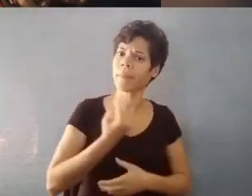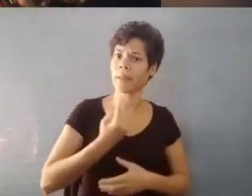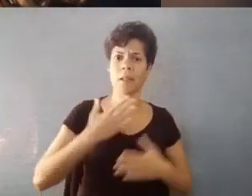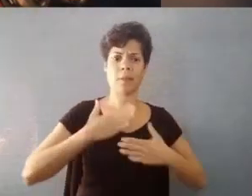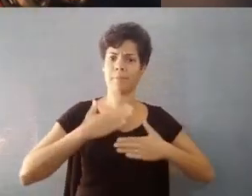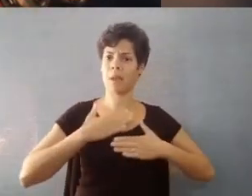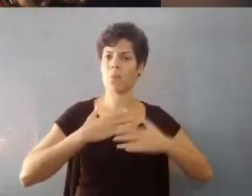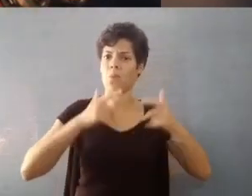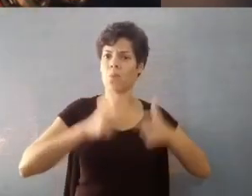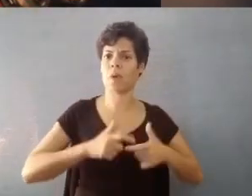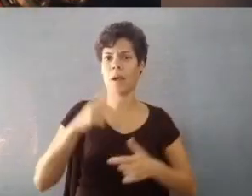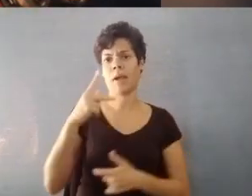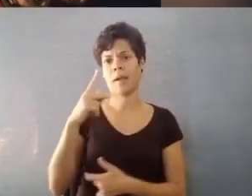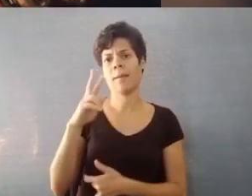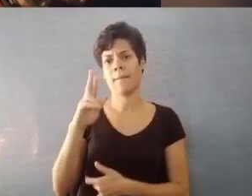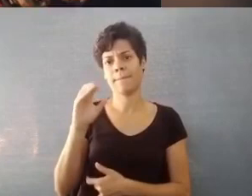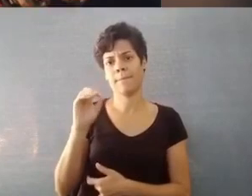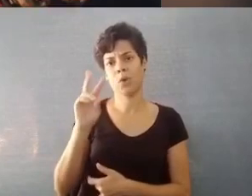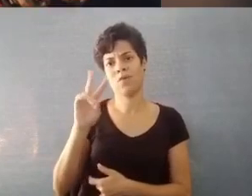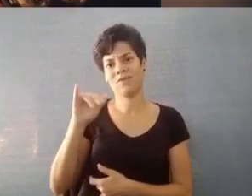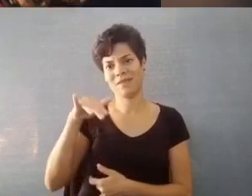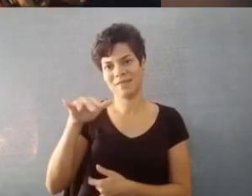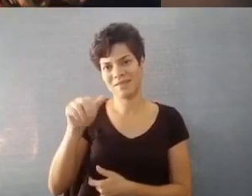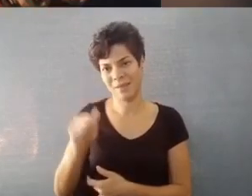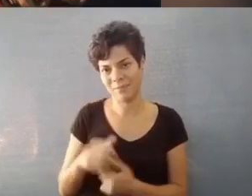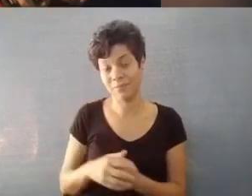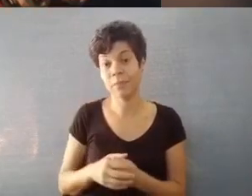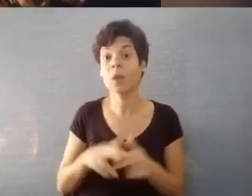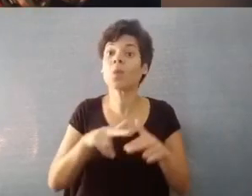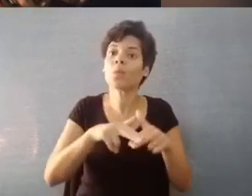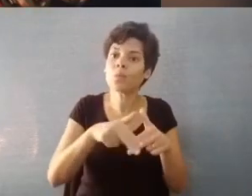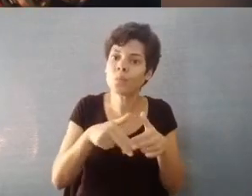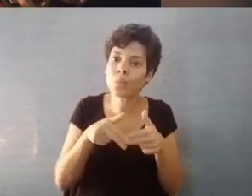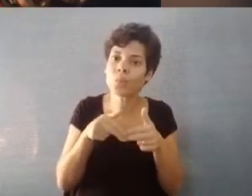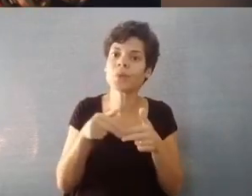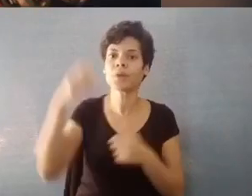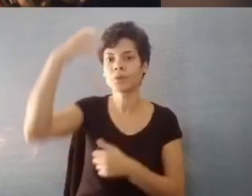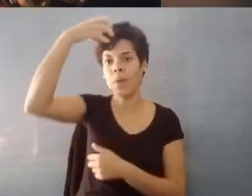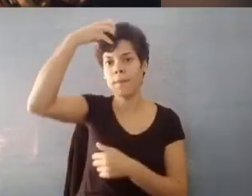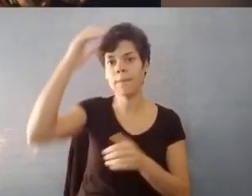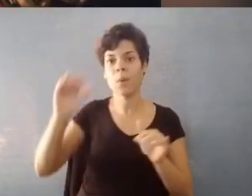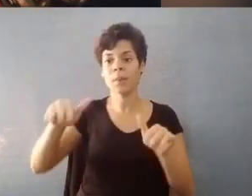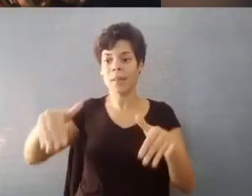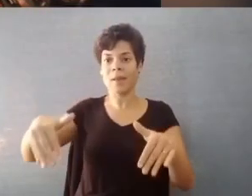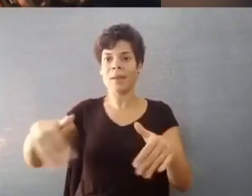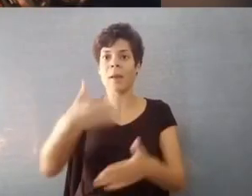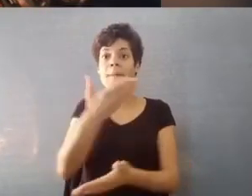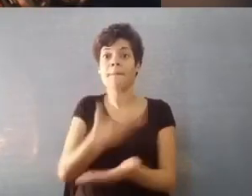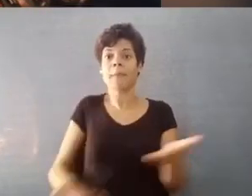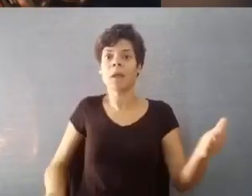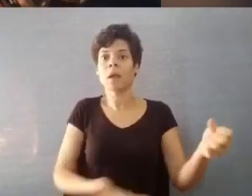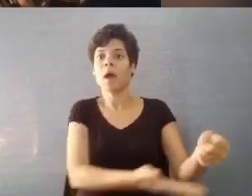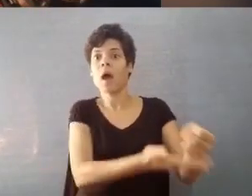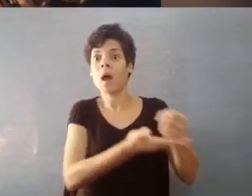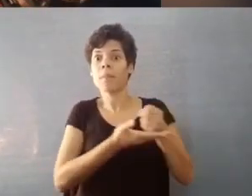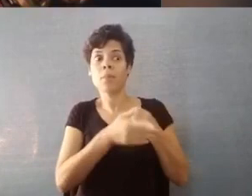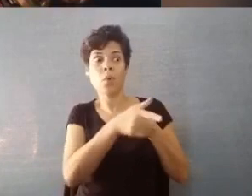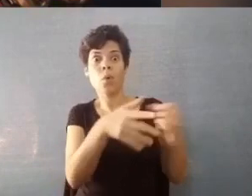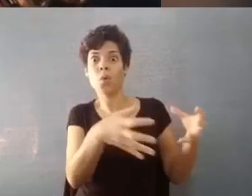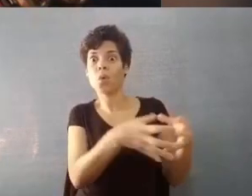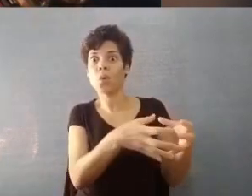Então foi assim que a monarquia perdeu o apoio dos grupos que a